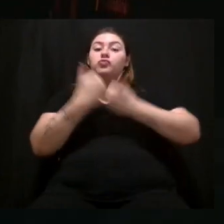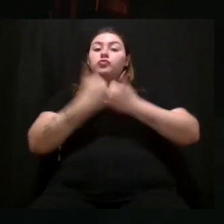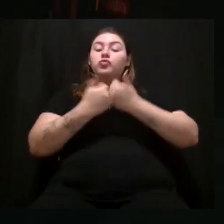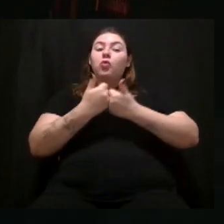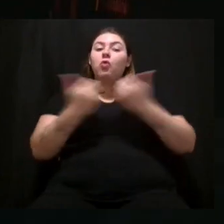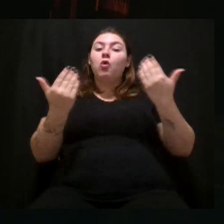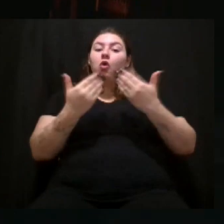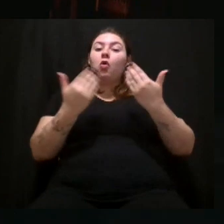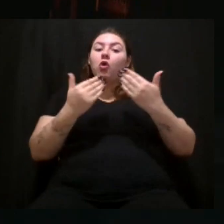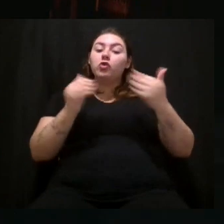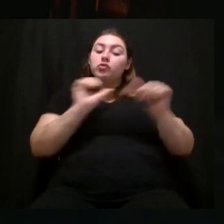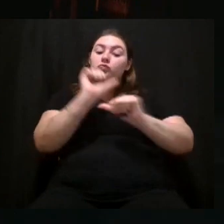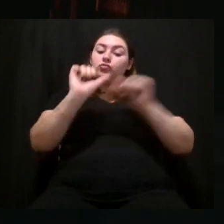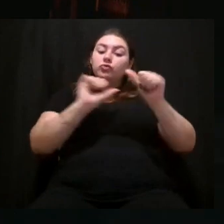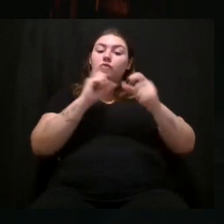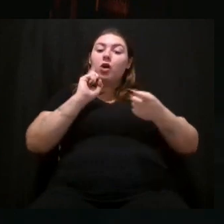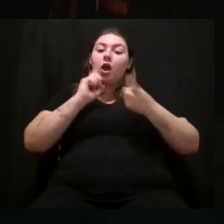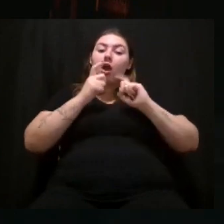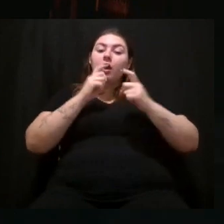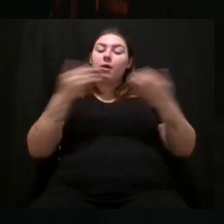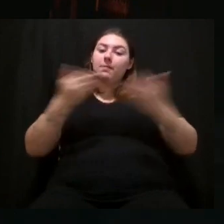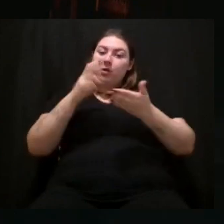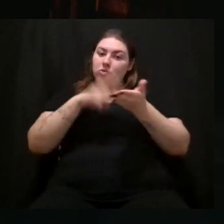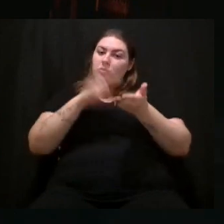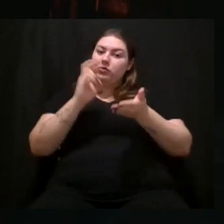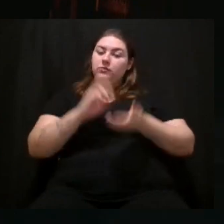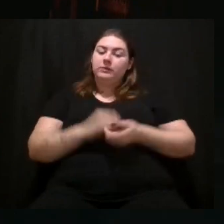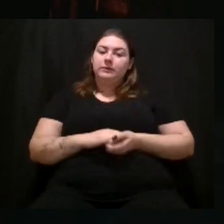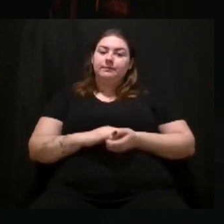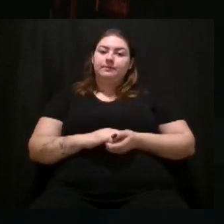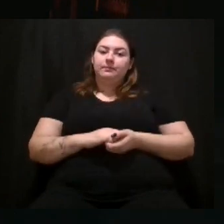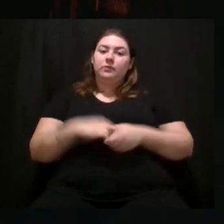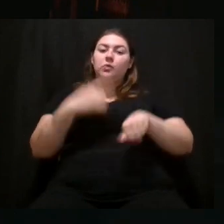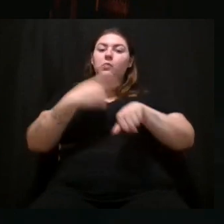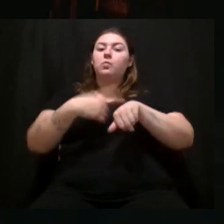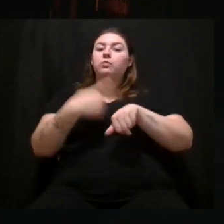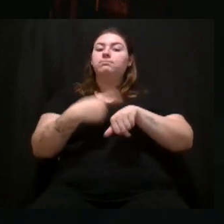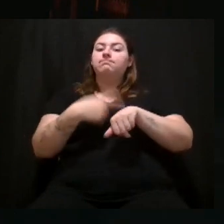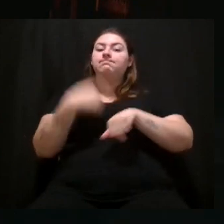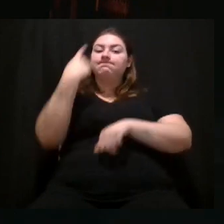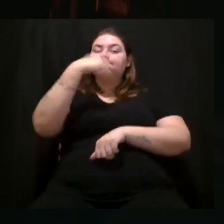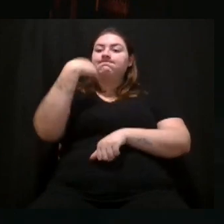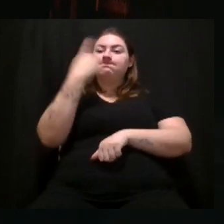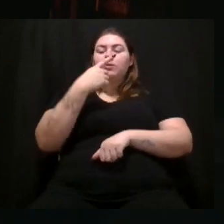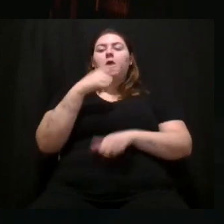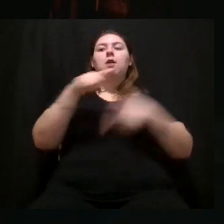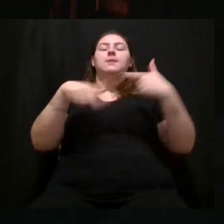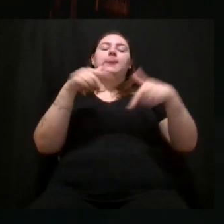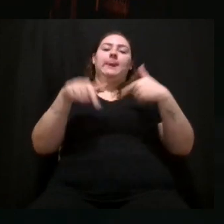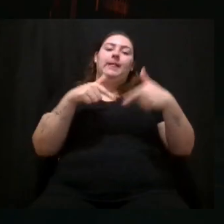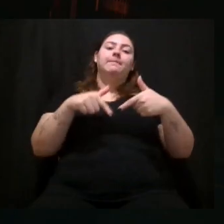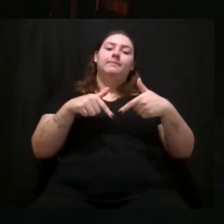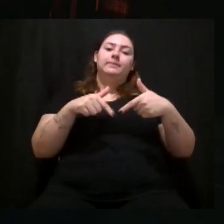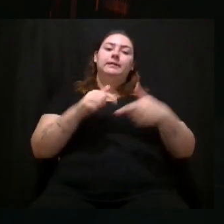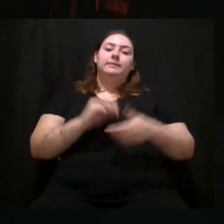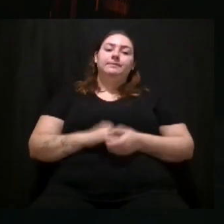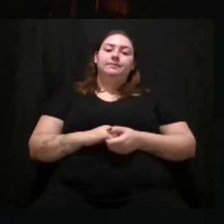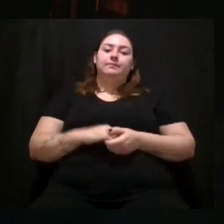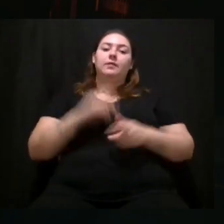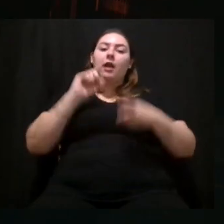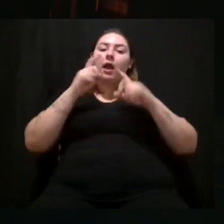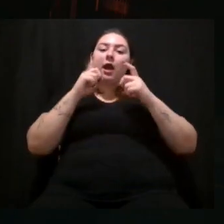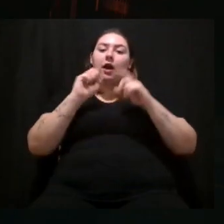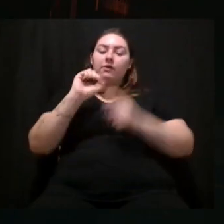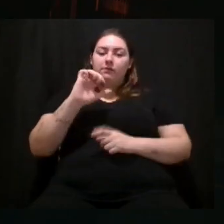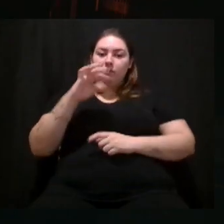do Mundo, cujas partidas coincidem, então, com o horário de funcionamento do Legislativo. As reuniões serão realizadas no plenário da Câmara,